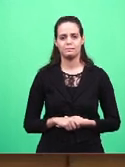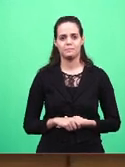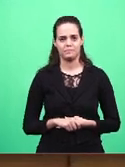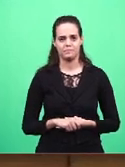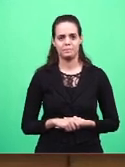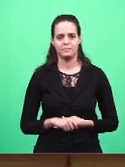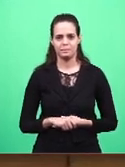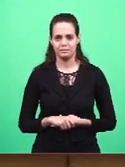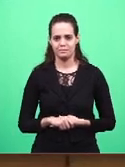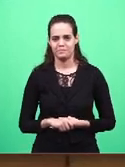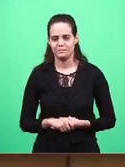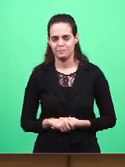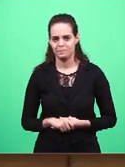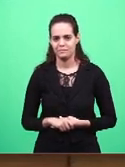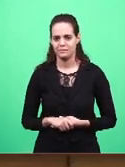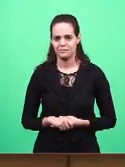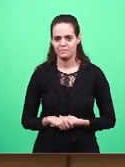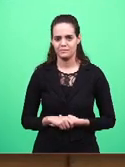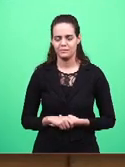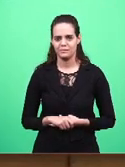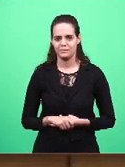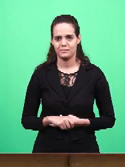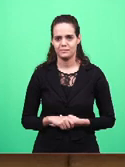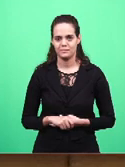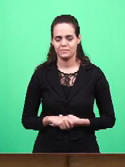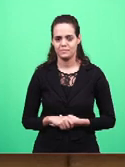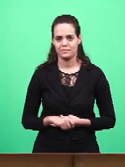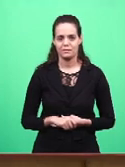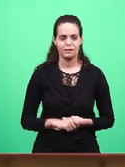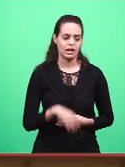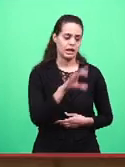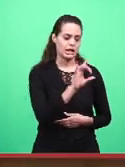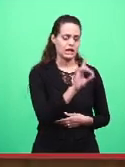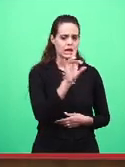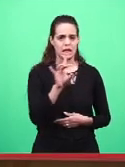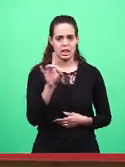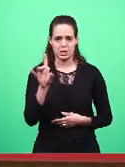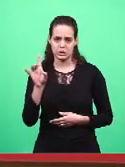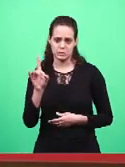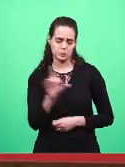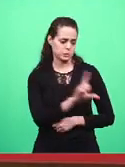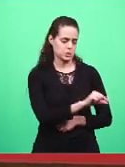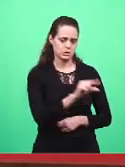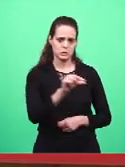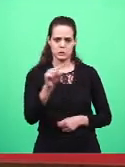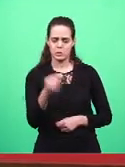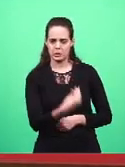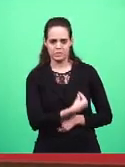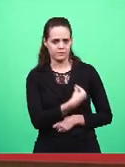Mas ele é grande, tem físico, ele pode. Os pequenininhos é que não podem. Vamos aqui então.